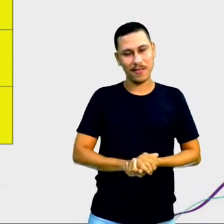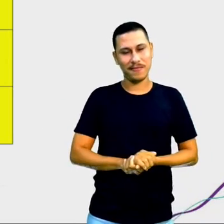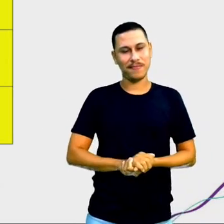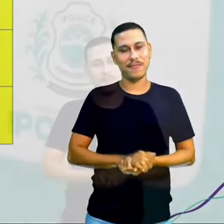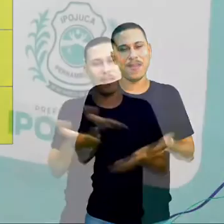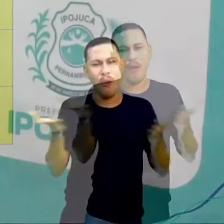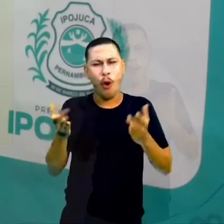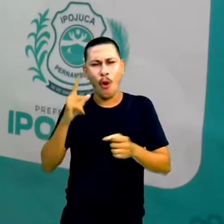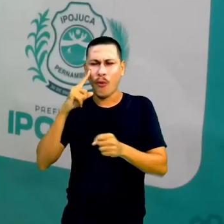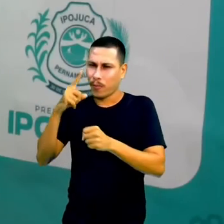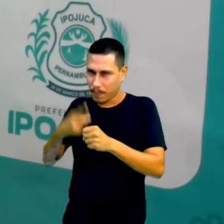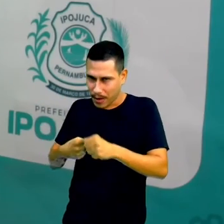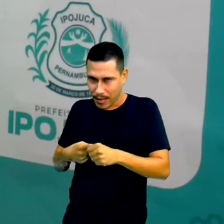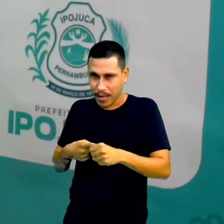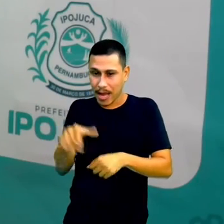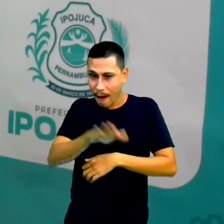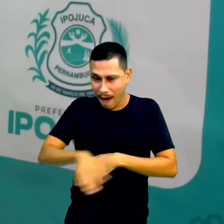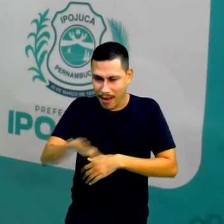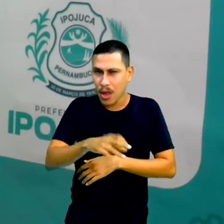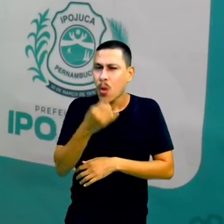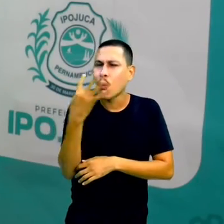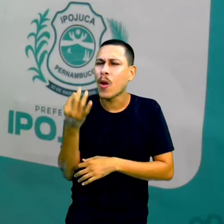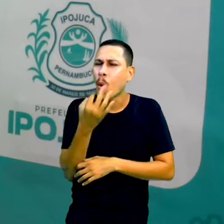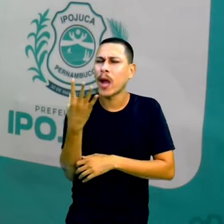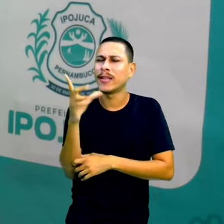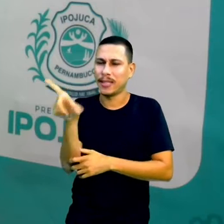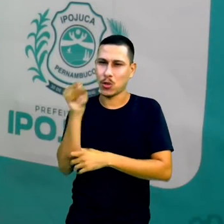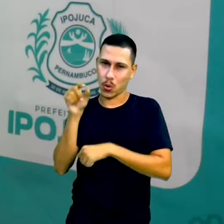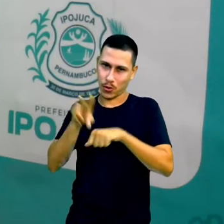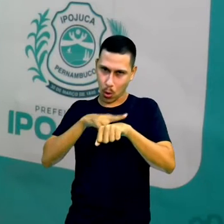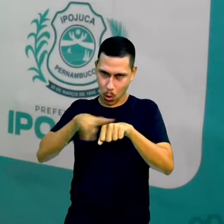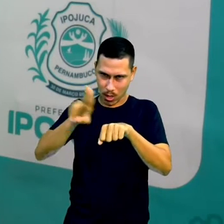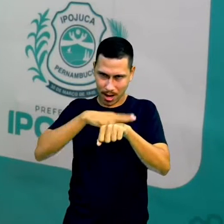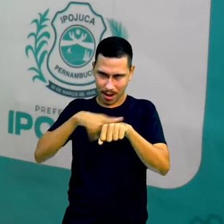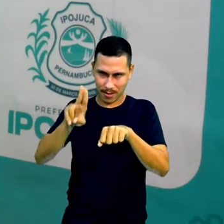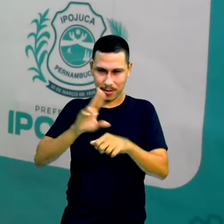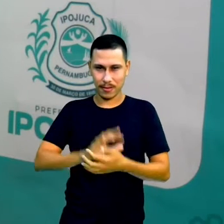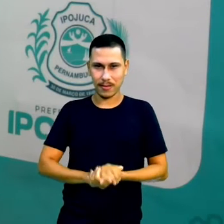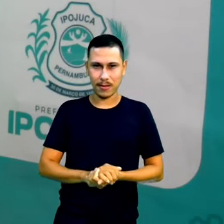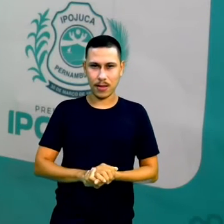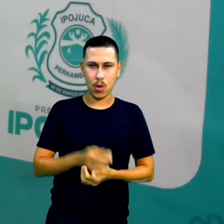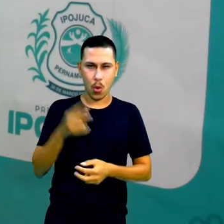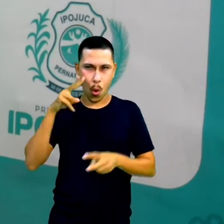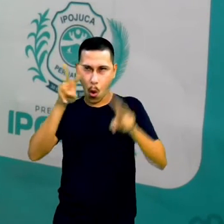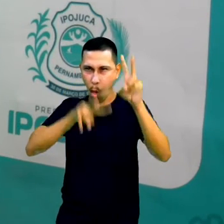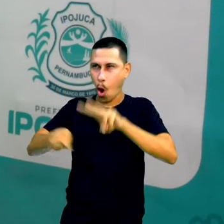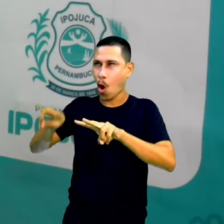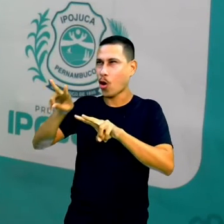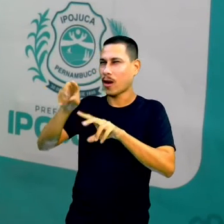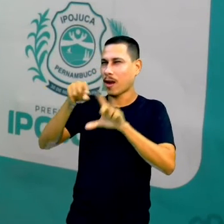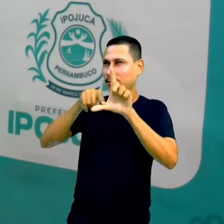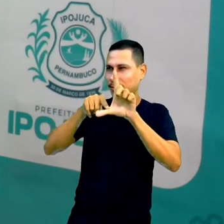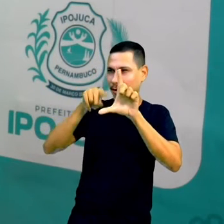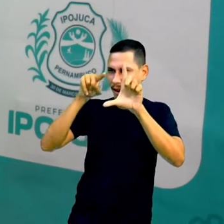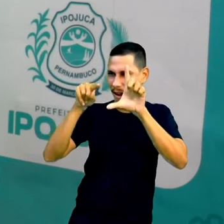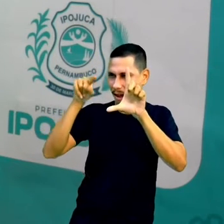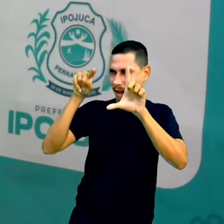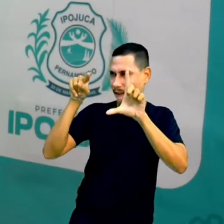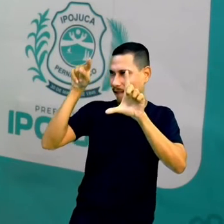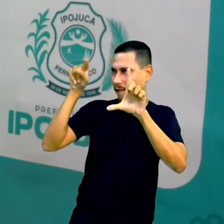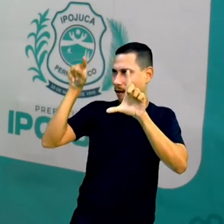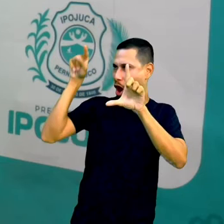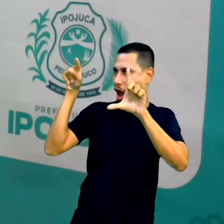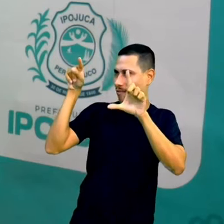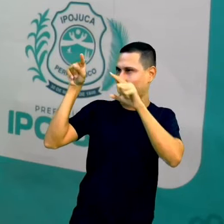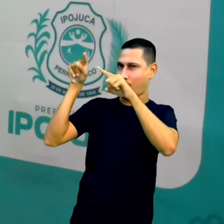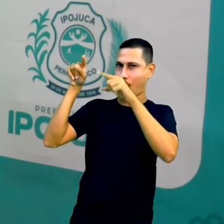descobrir quantas crianças escolheram chocolate. Você vai assim, ó, no gráfico, vai subindo. Chegou